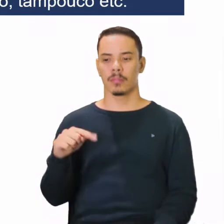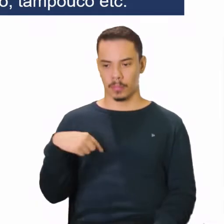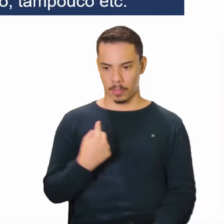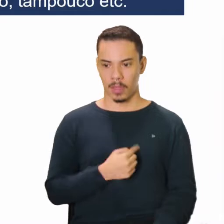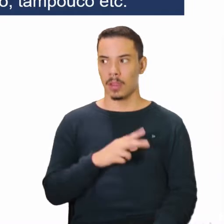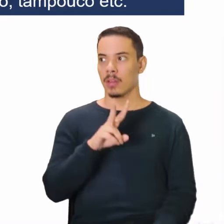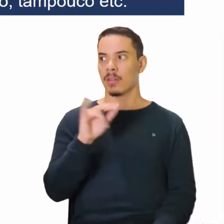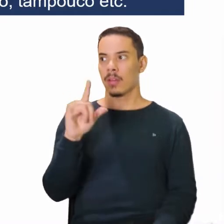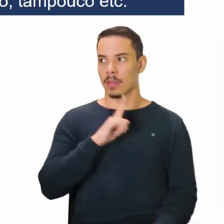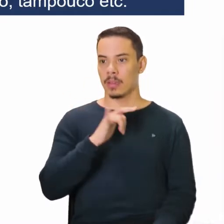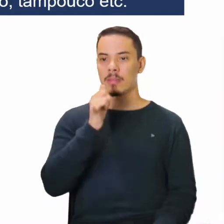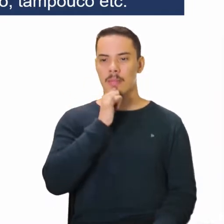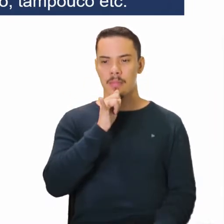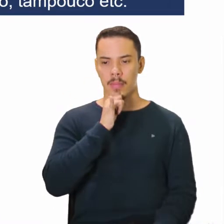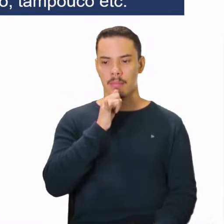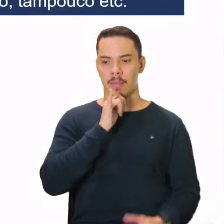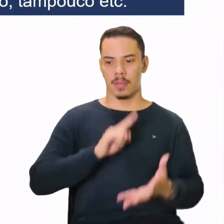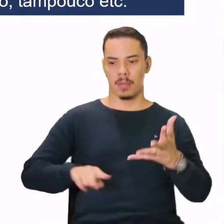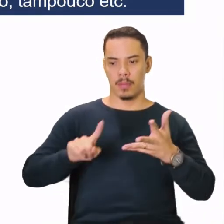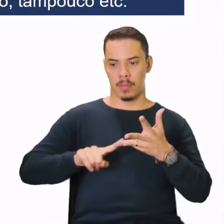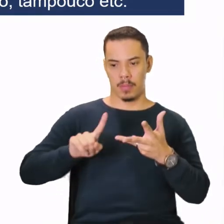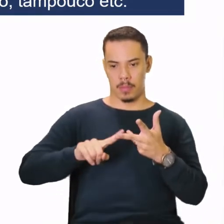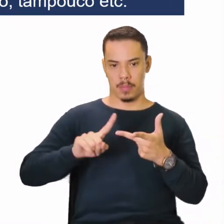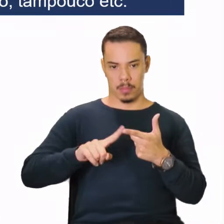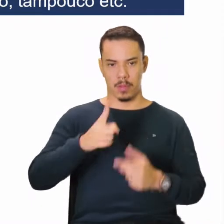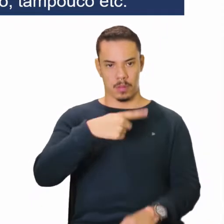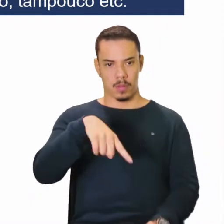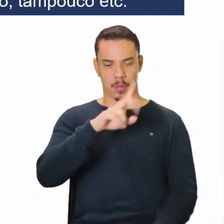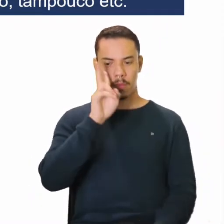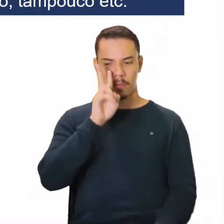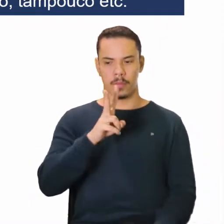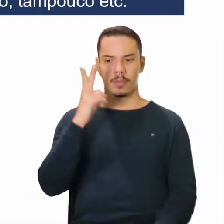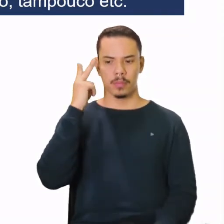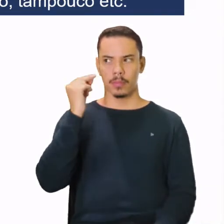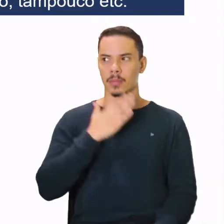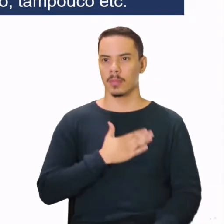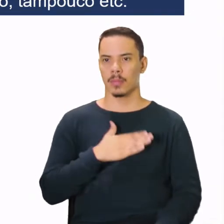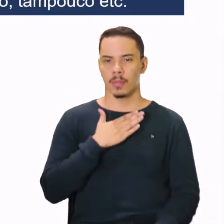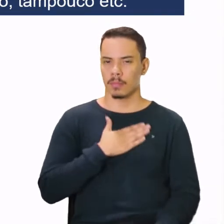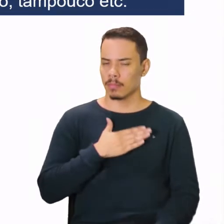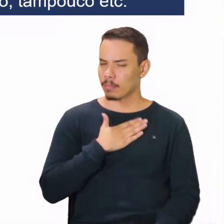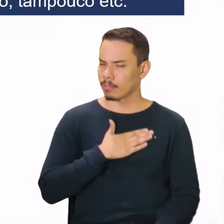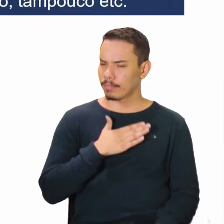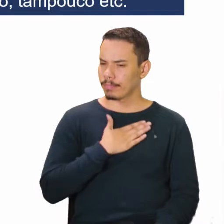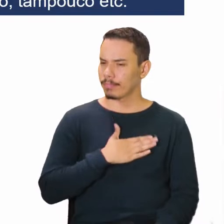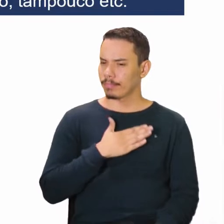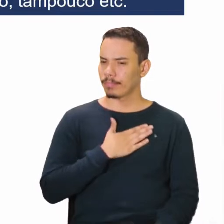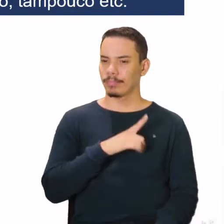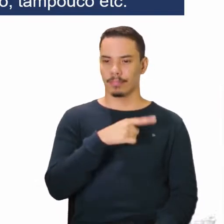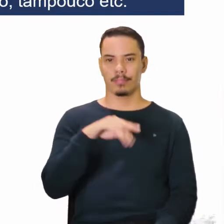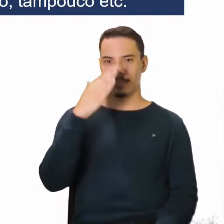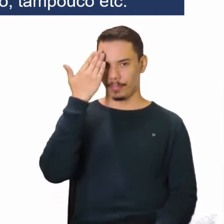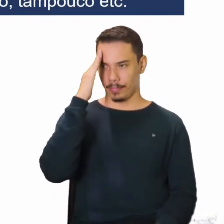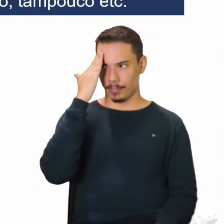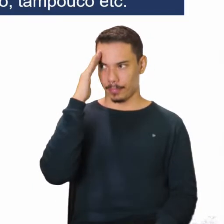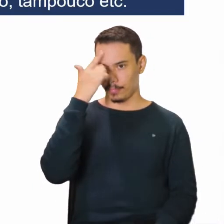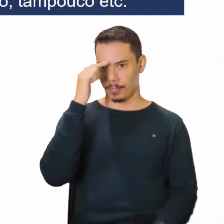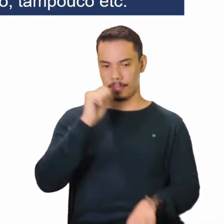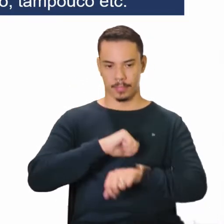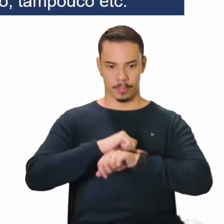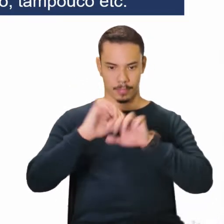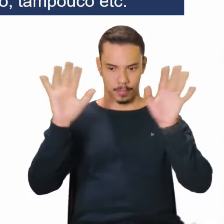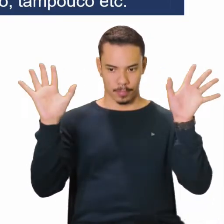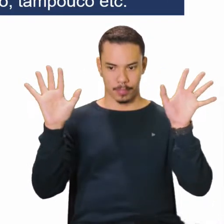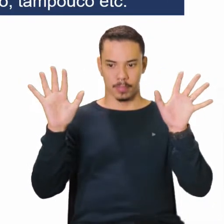mais exemplos, aí aqui, deixa eu agora pôr. Bem tranquilo, calminho, amadinho. Então, esse